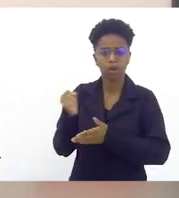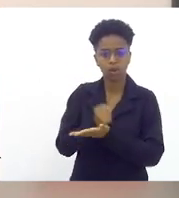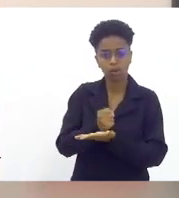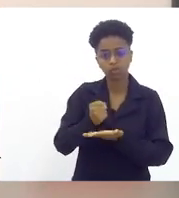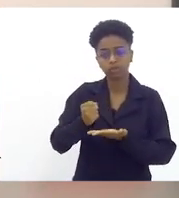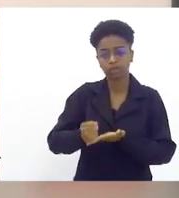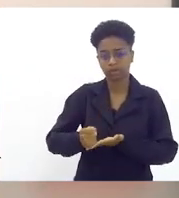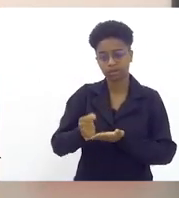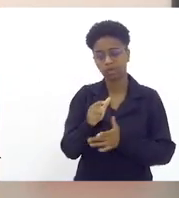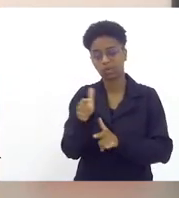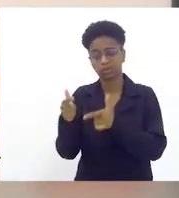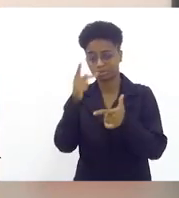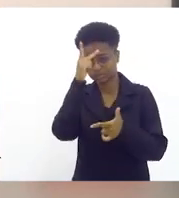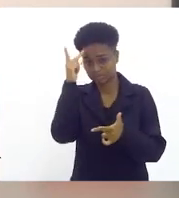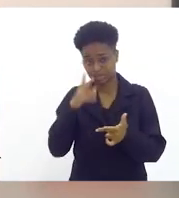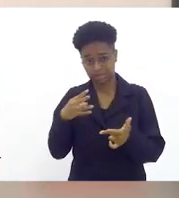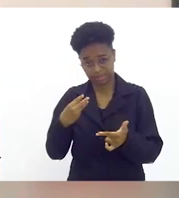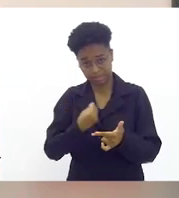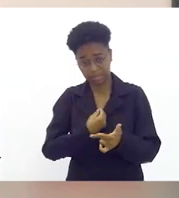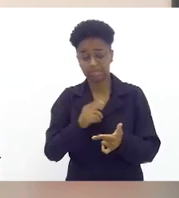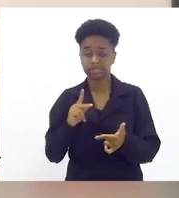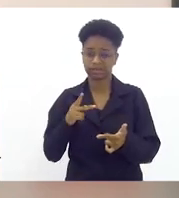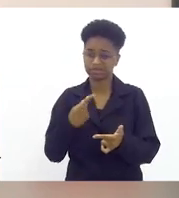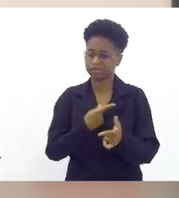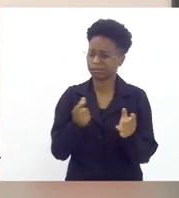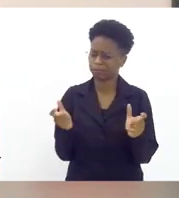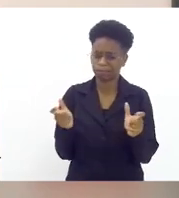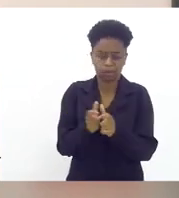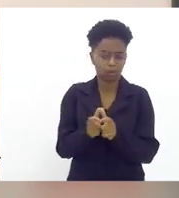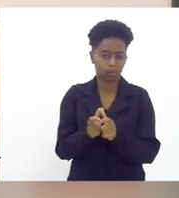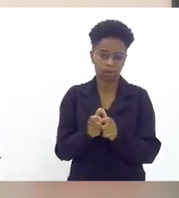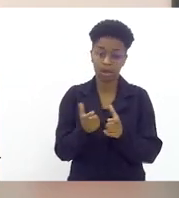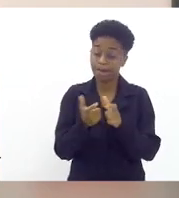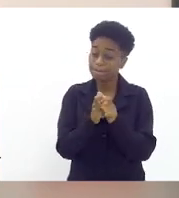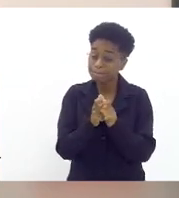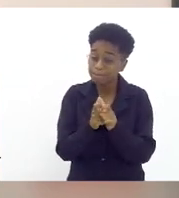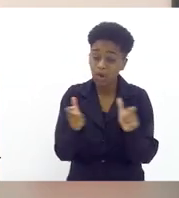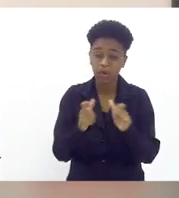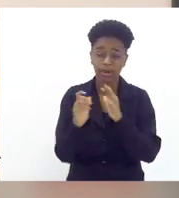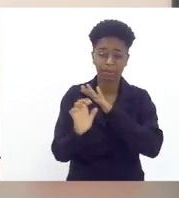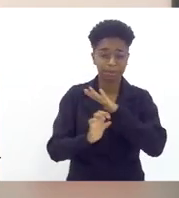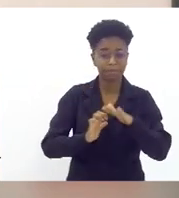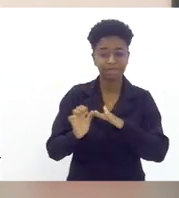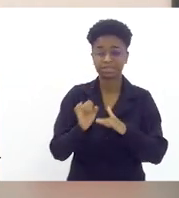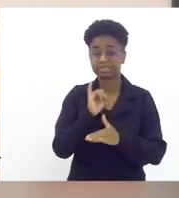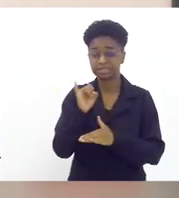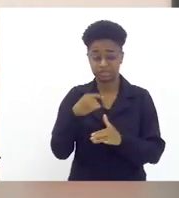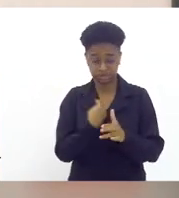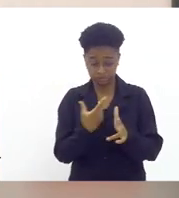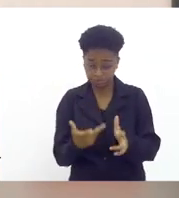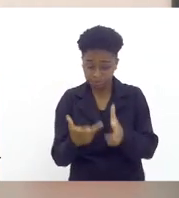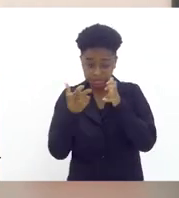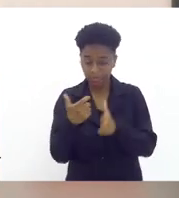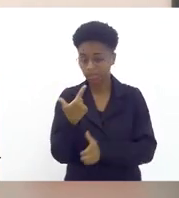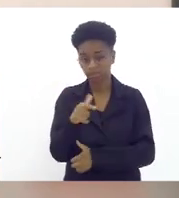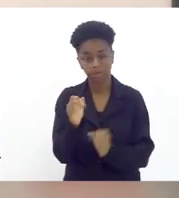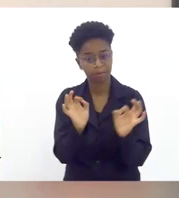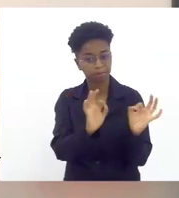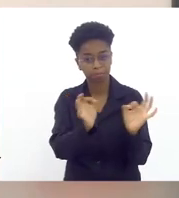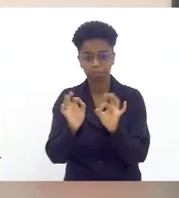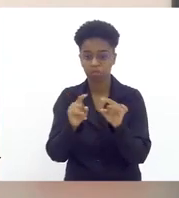para pessoas trans e travestis ainda é muito pequena, né? A maioria das empresas, quando a gente se depara, não tem nenhuma pessoa